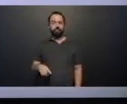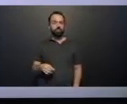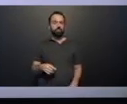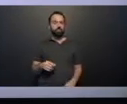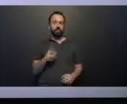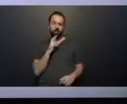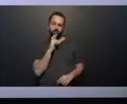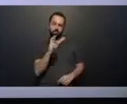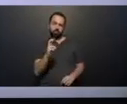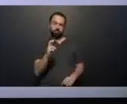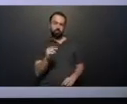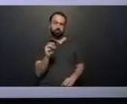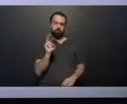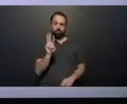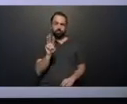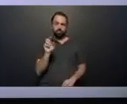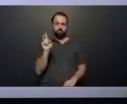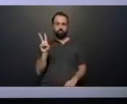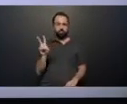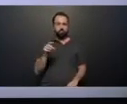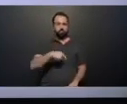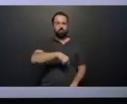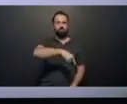na pista.